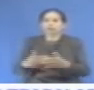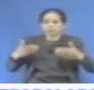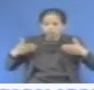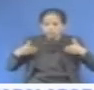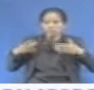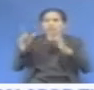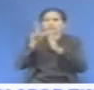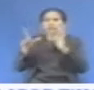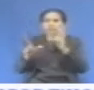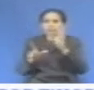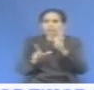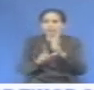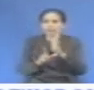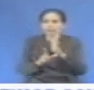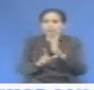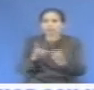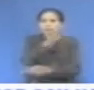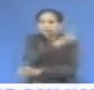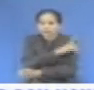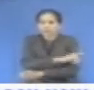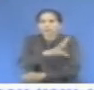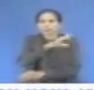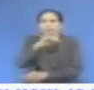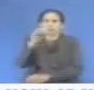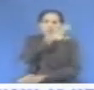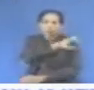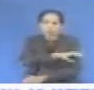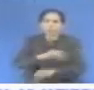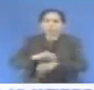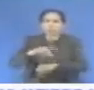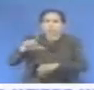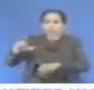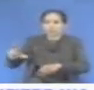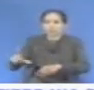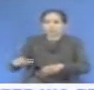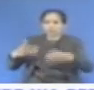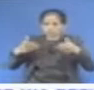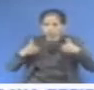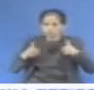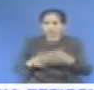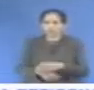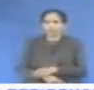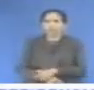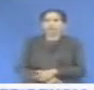conceito estratégico ba defesa no segurança nacional, nebe vigora